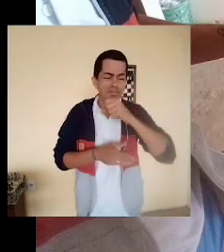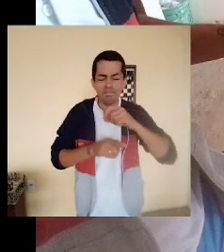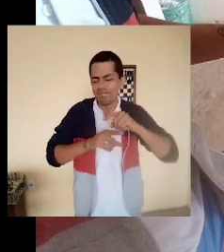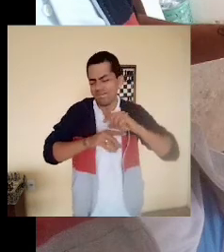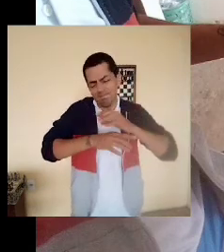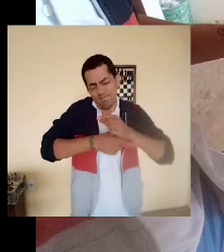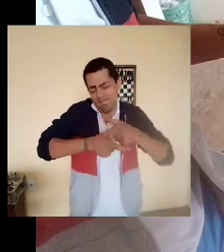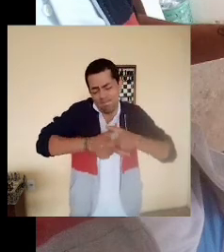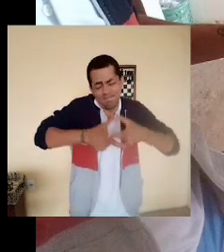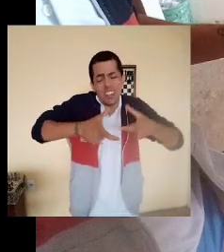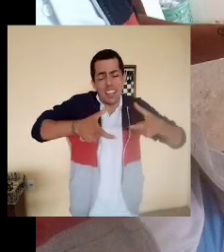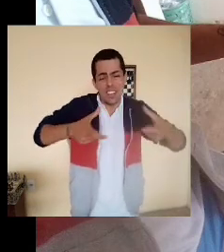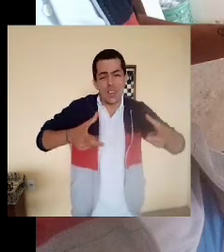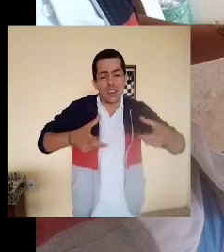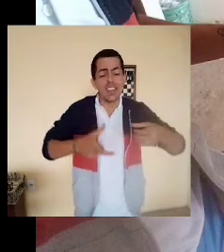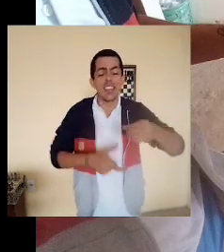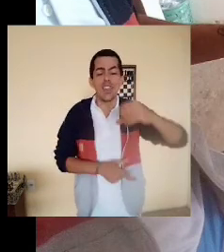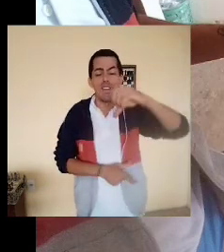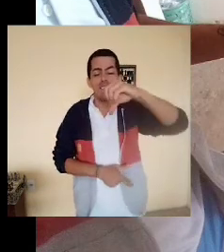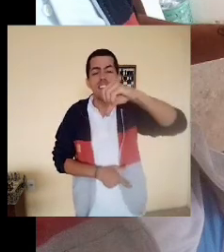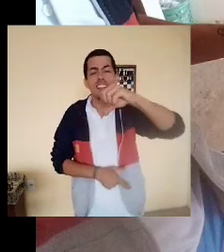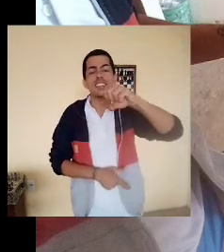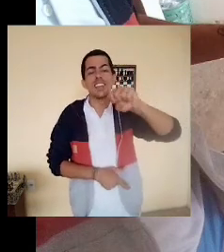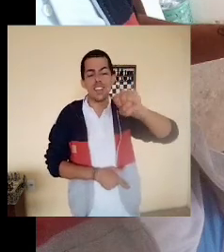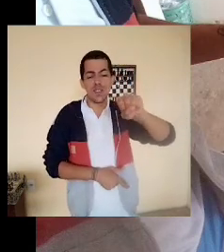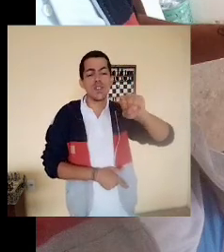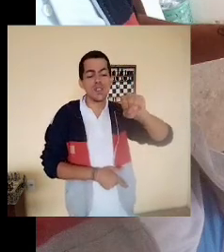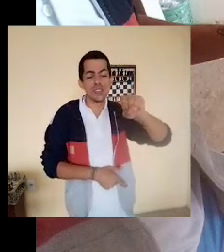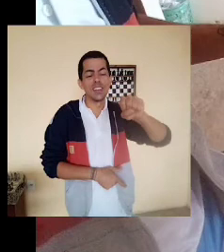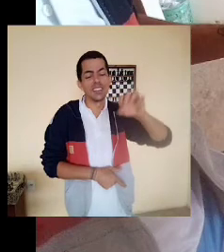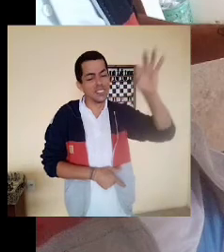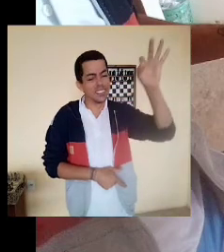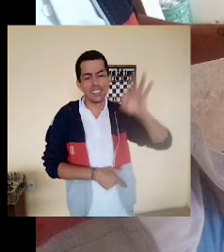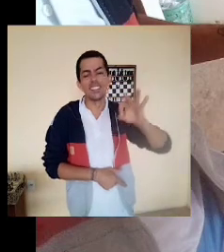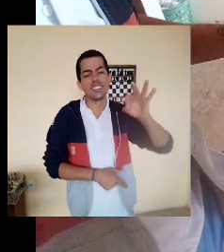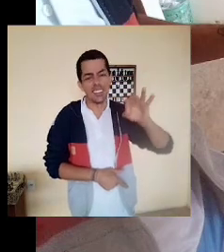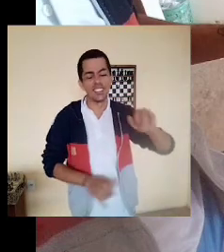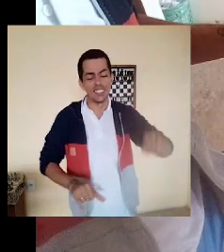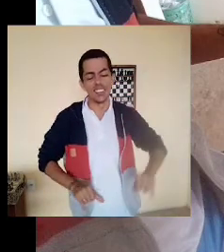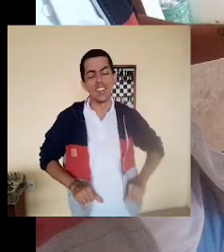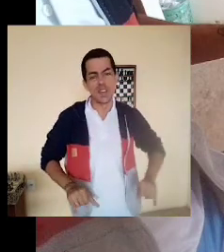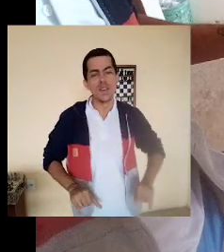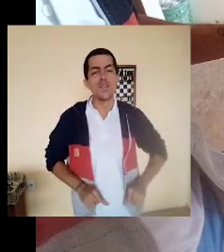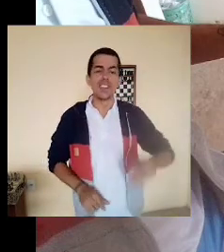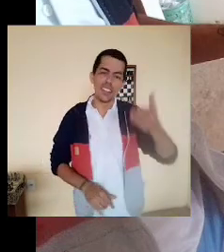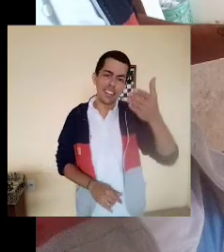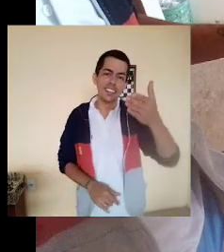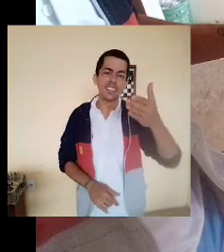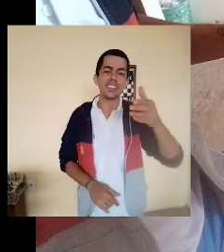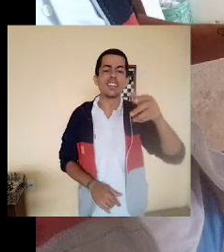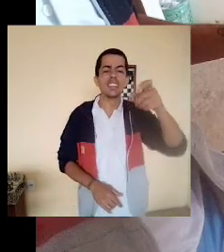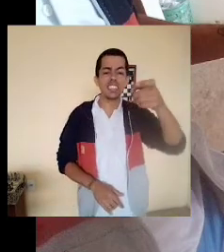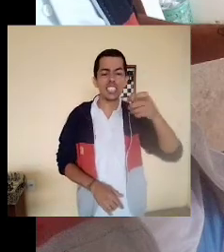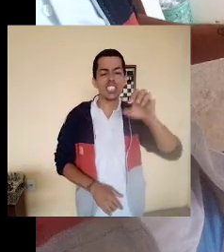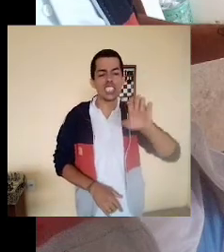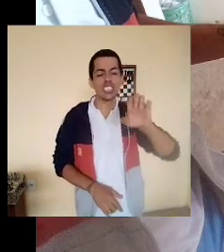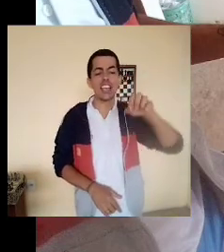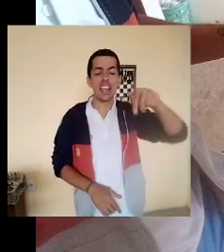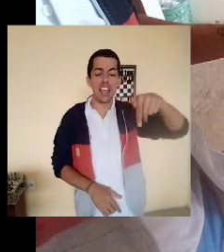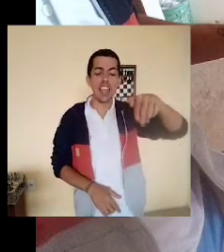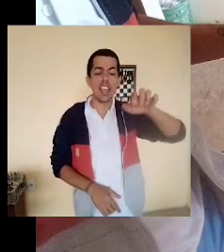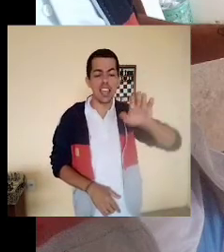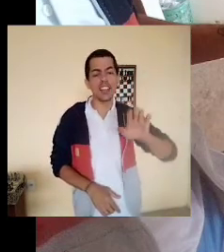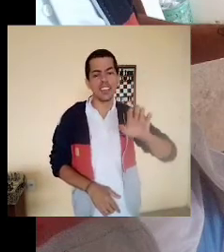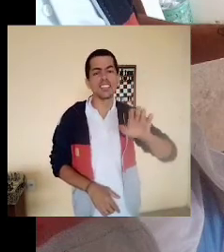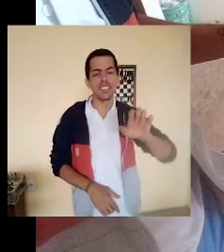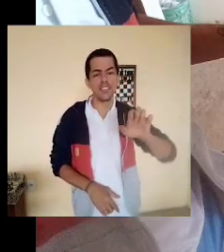no início de seus estudos. É normal, a grande maioria sofreu isso aí porque é comum no